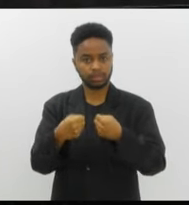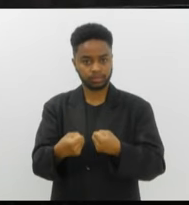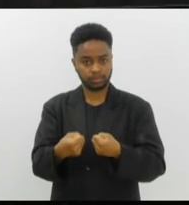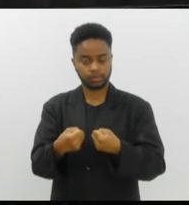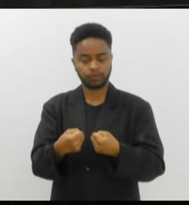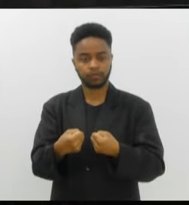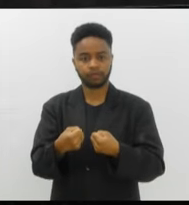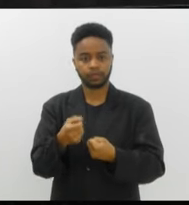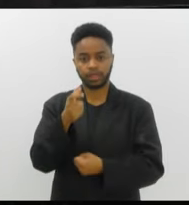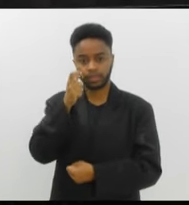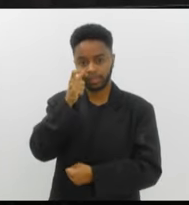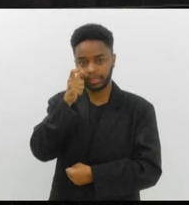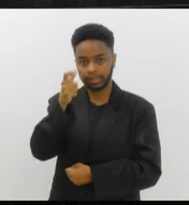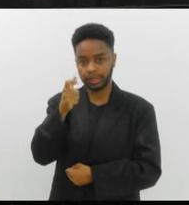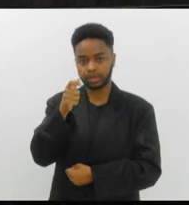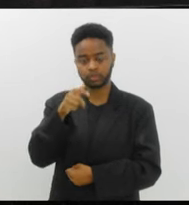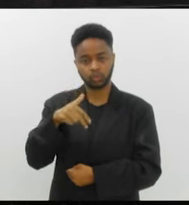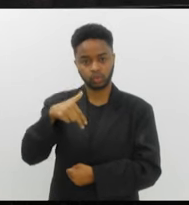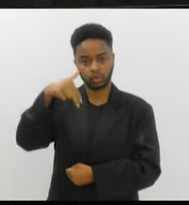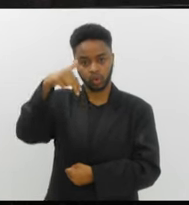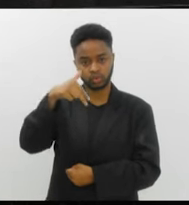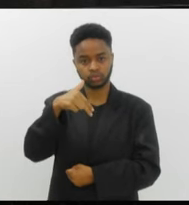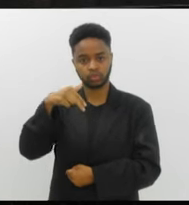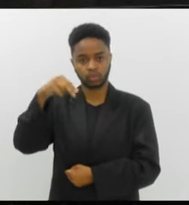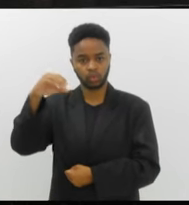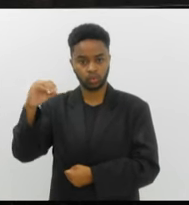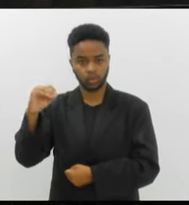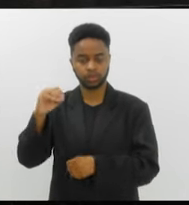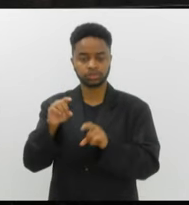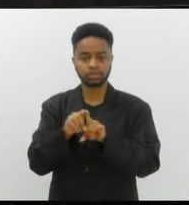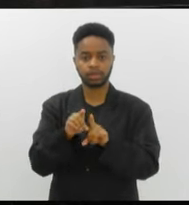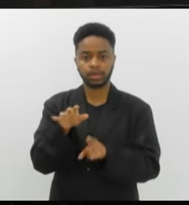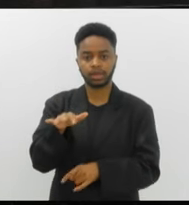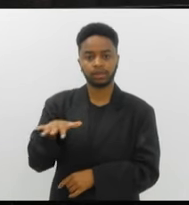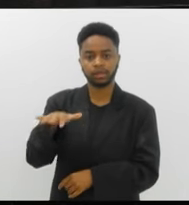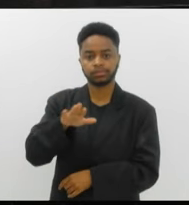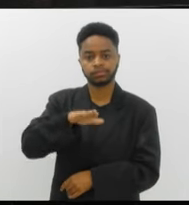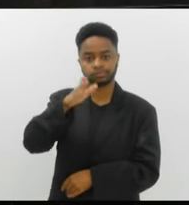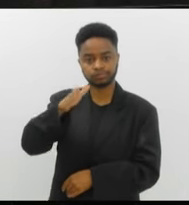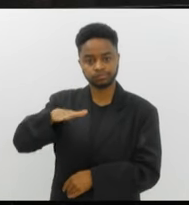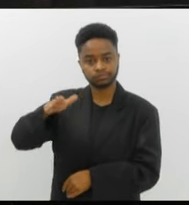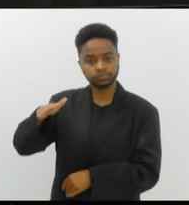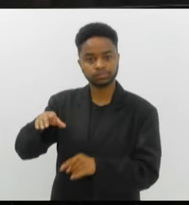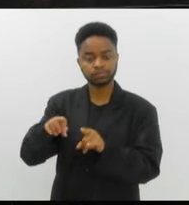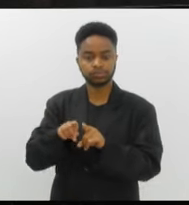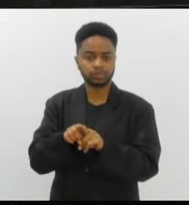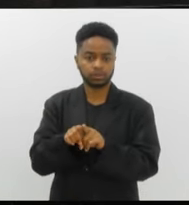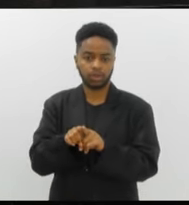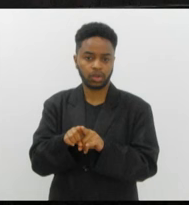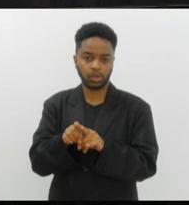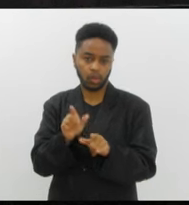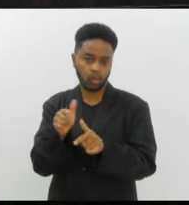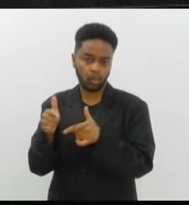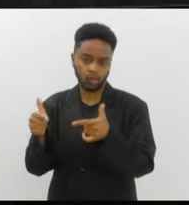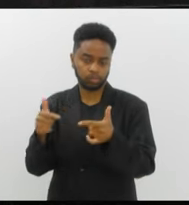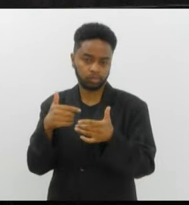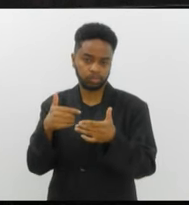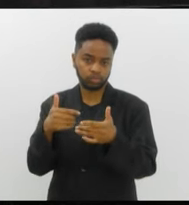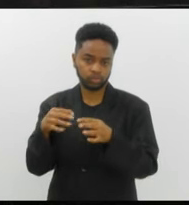os interesses do Norte, do Noroeste, da região serrana, enfim, de todo o